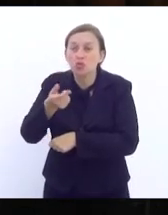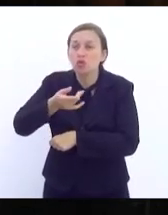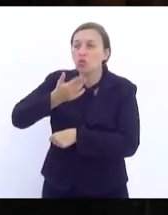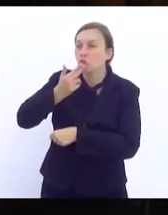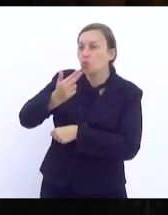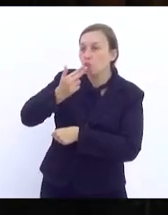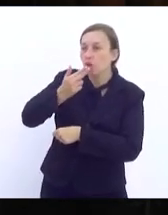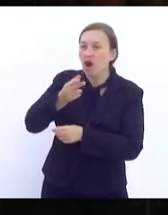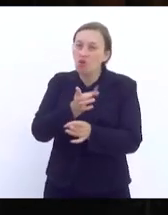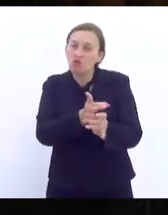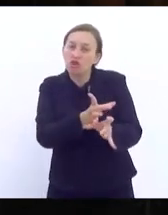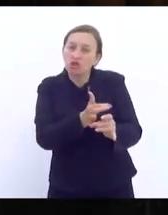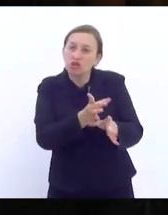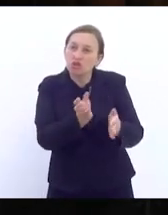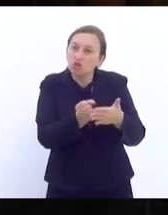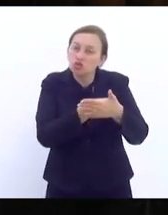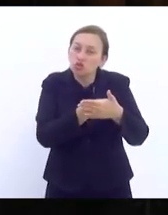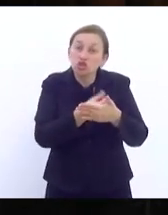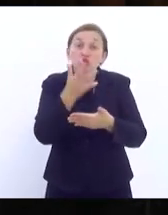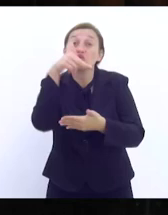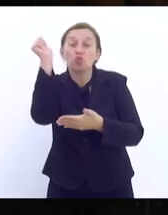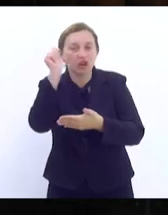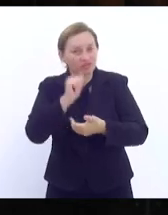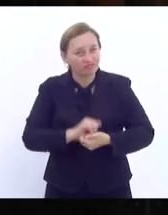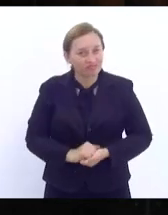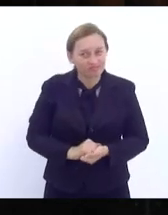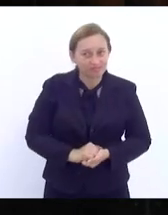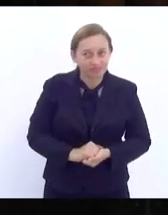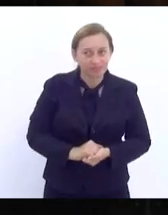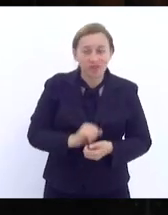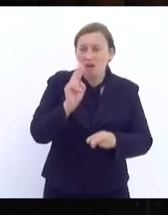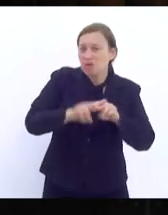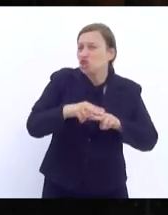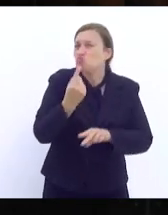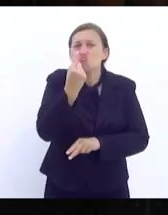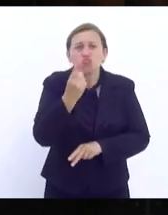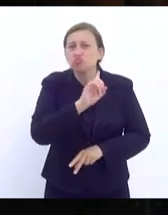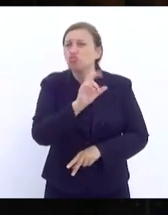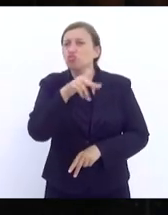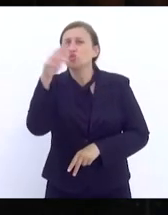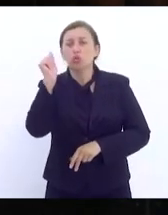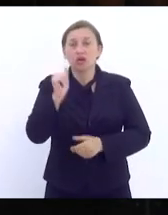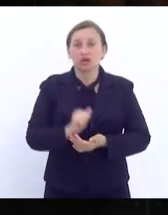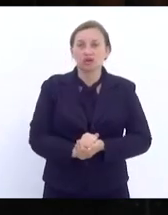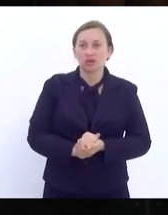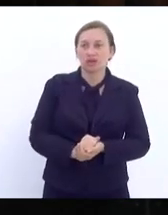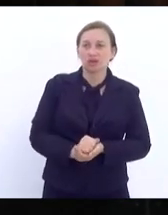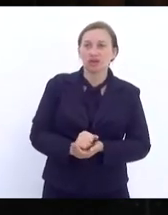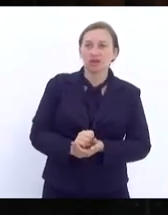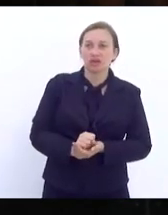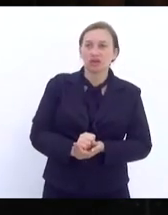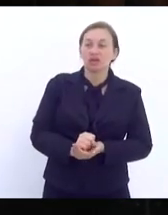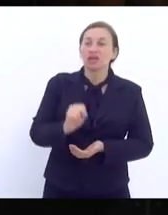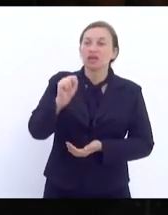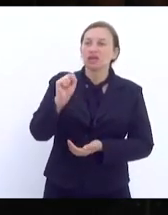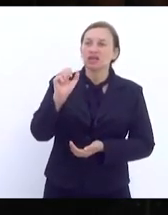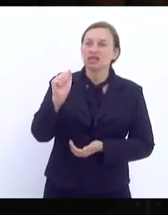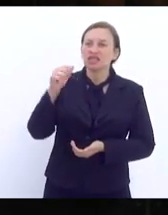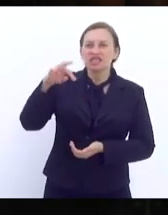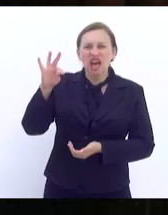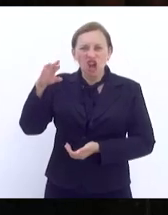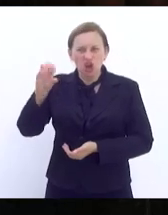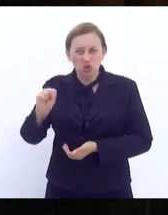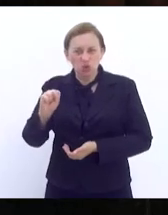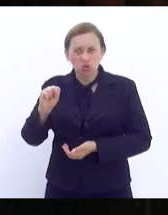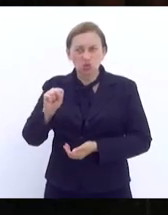contrabandeado nunca aprendeu um em Santos a gente vê toda semana